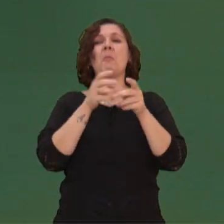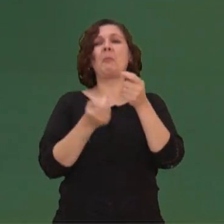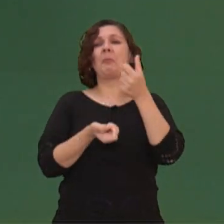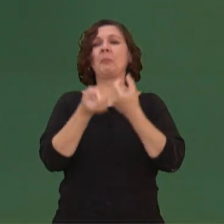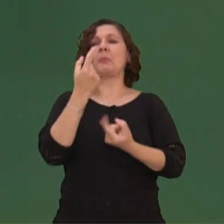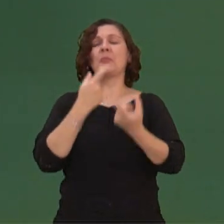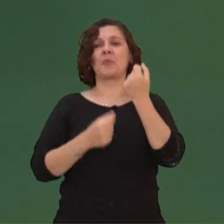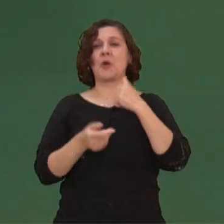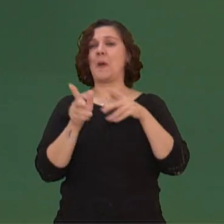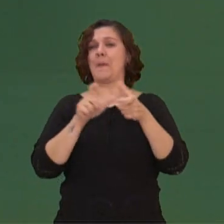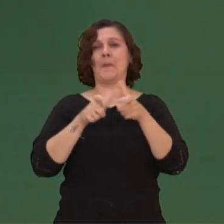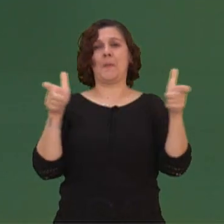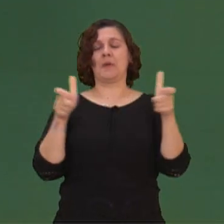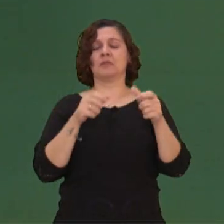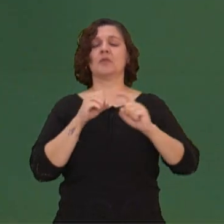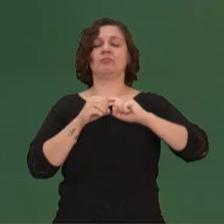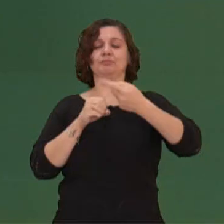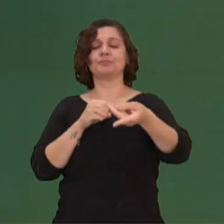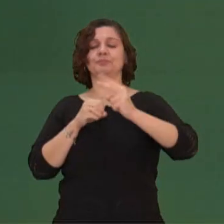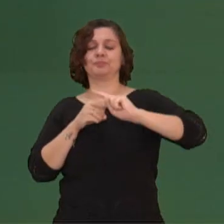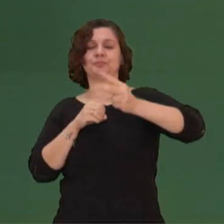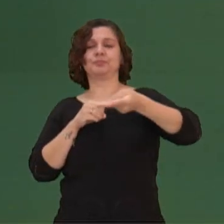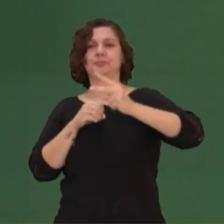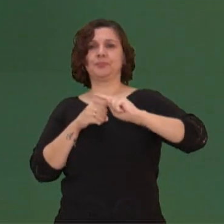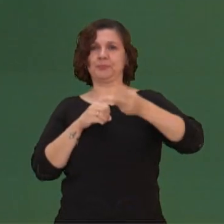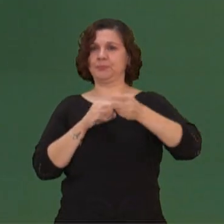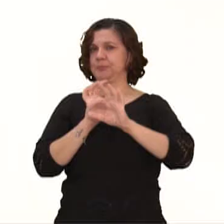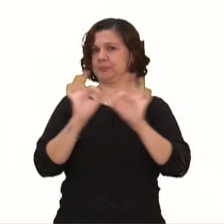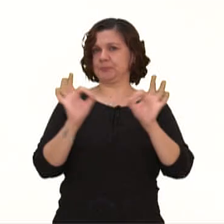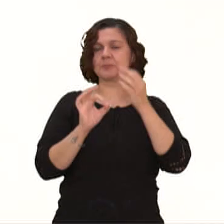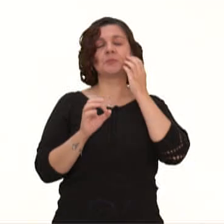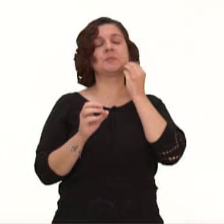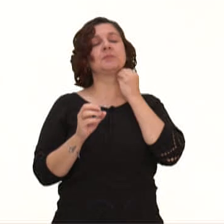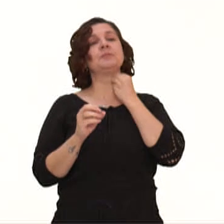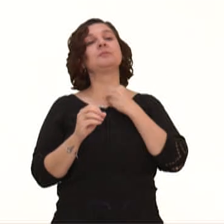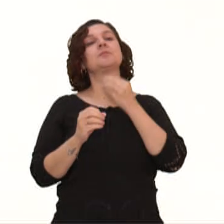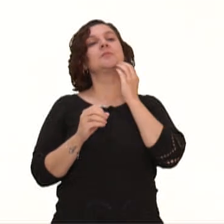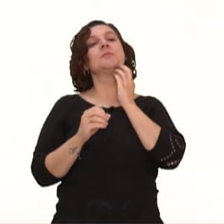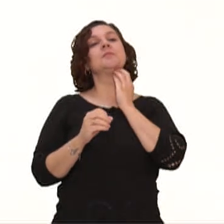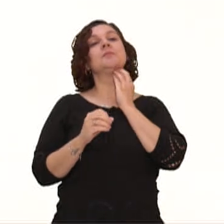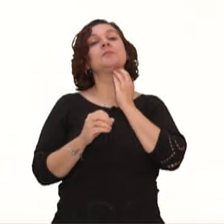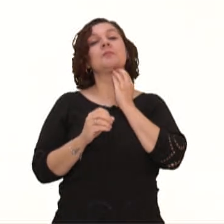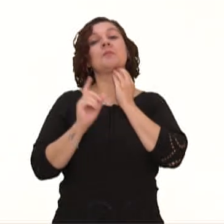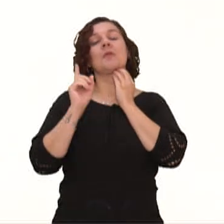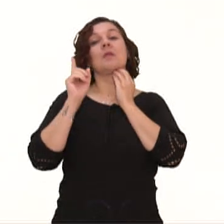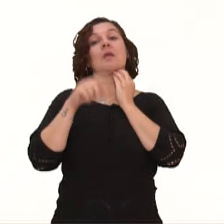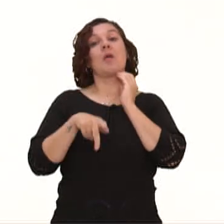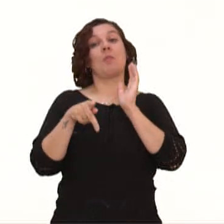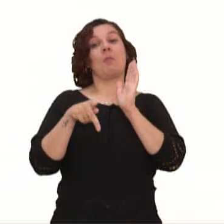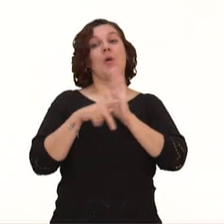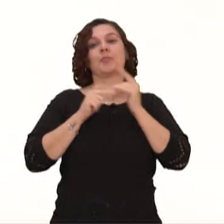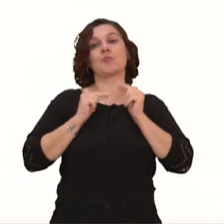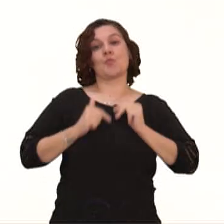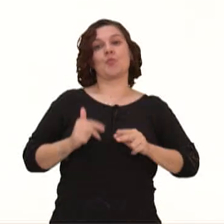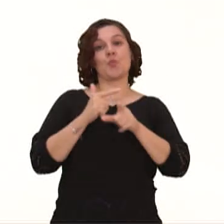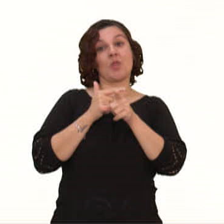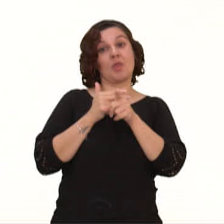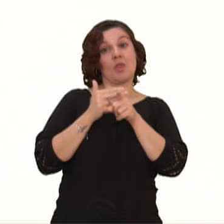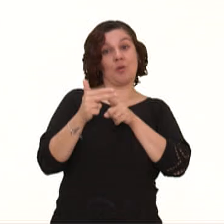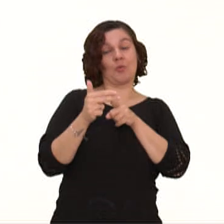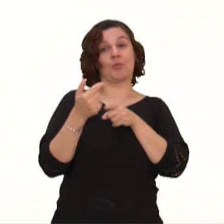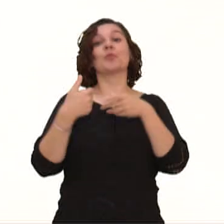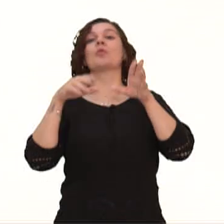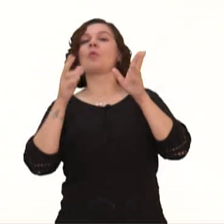maioria está o tempo todo doando e recebendo elétrons. Maravilha? Um átomo é neutro quando o número de prótons é igual ao número de